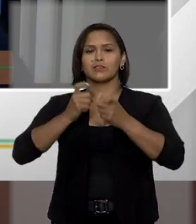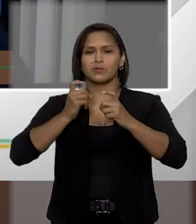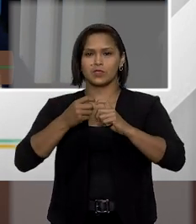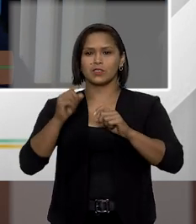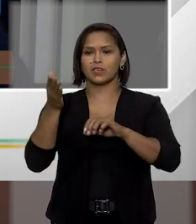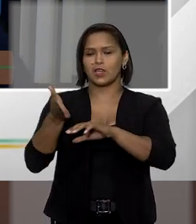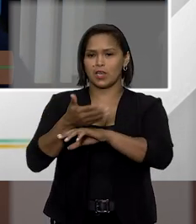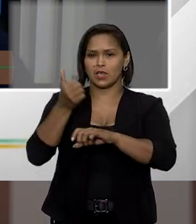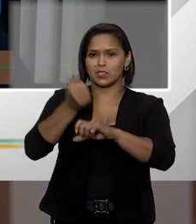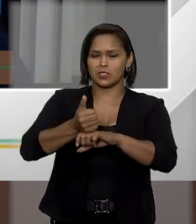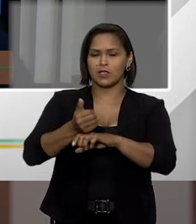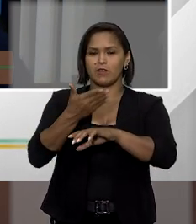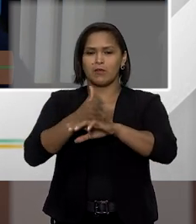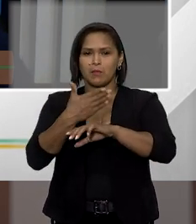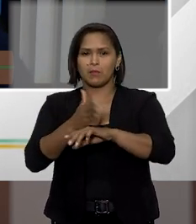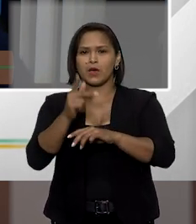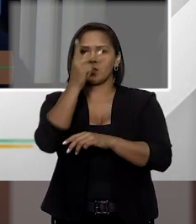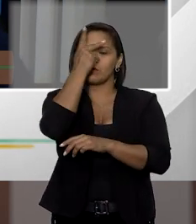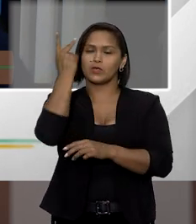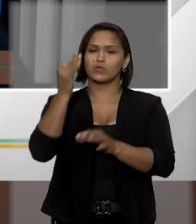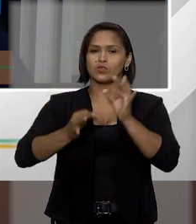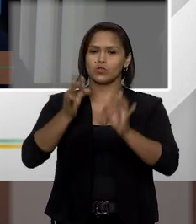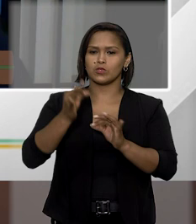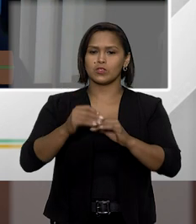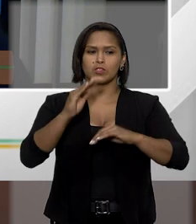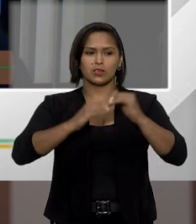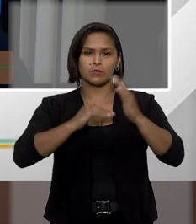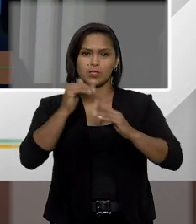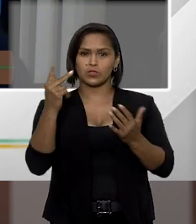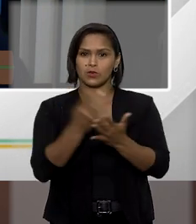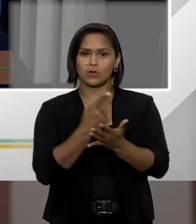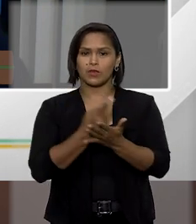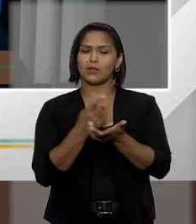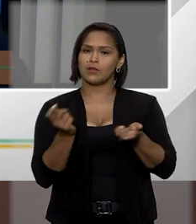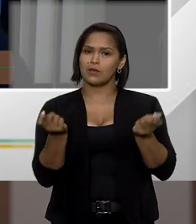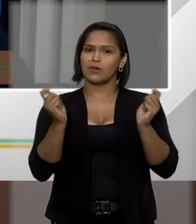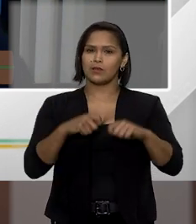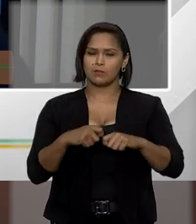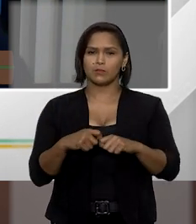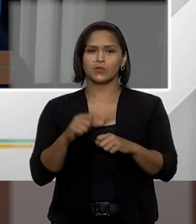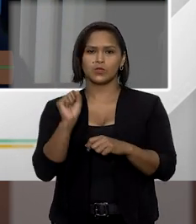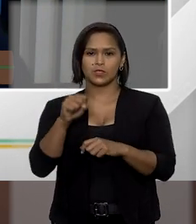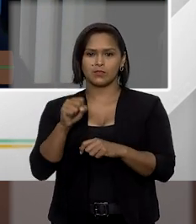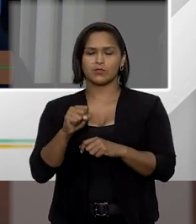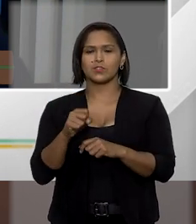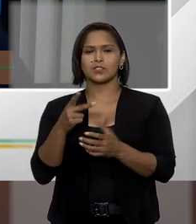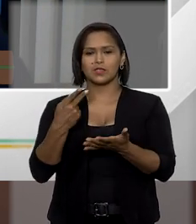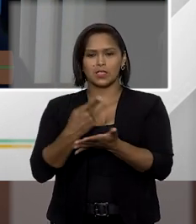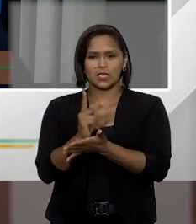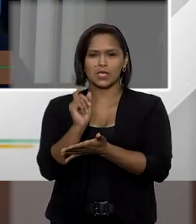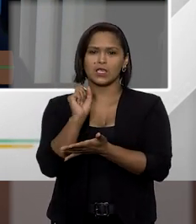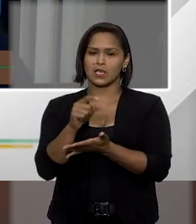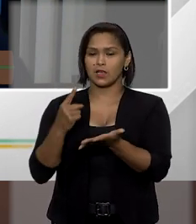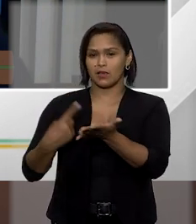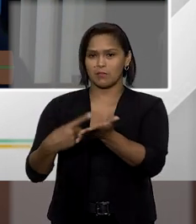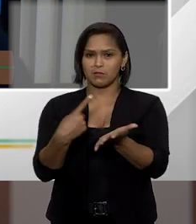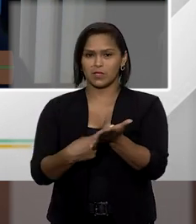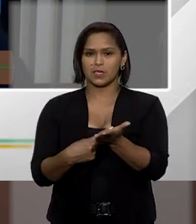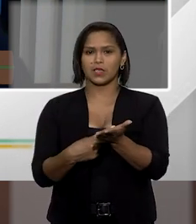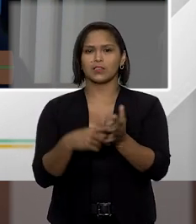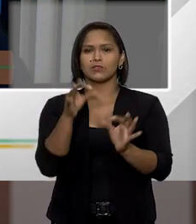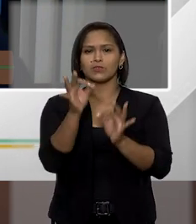administrativa para uma determinada empresa, uma pessoa jurídica que praticou um ato ilícito, é possível que essas sanções sejam